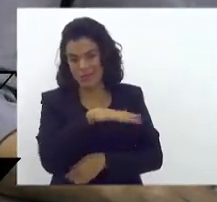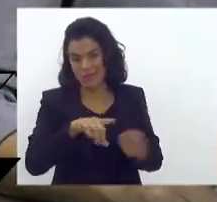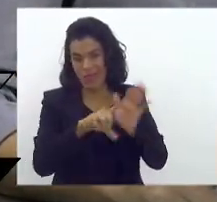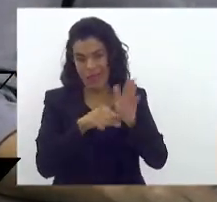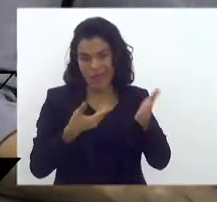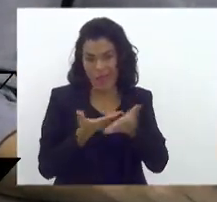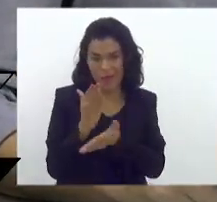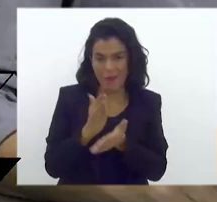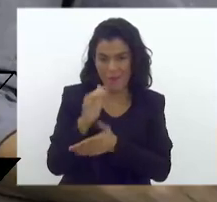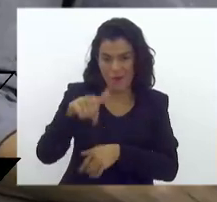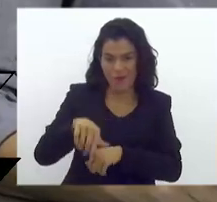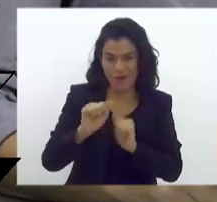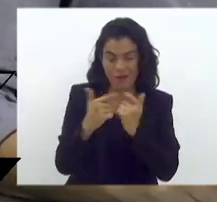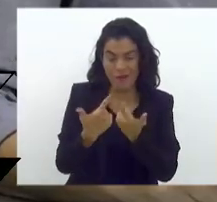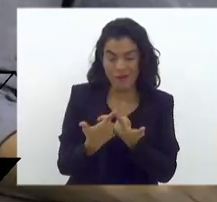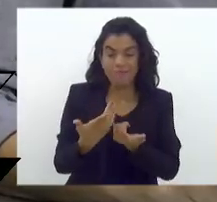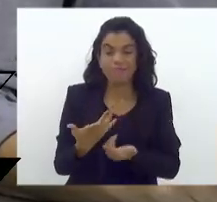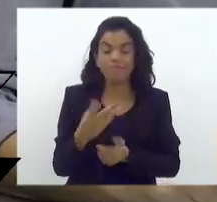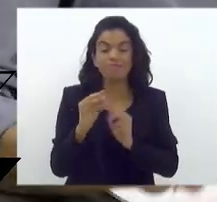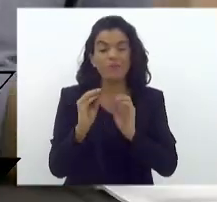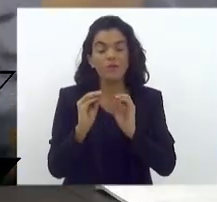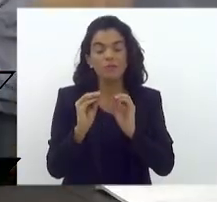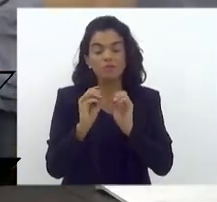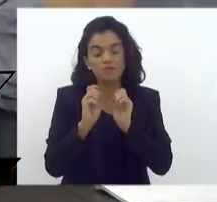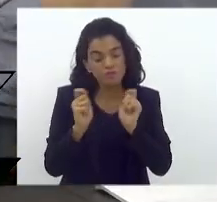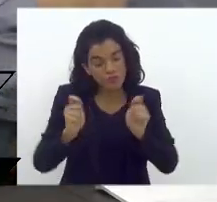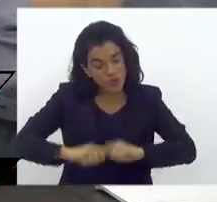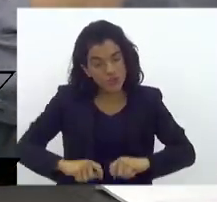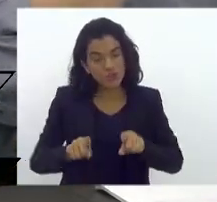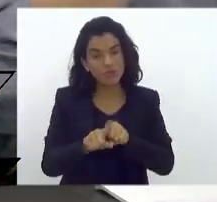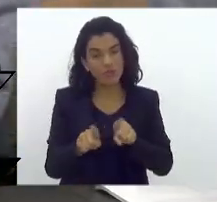gente poderia, presidente,